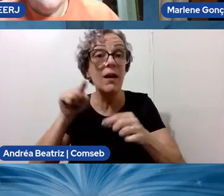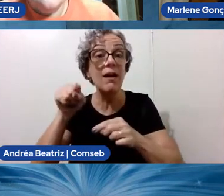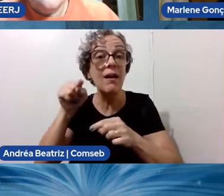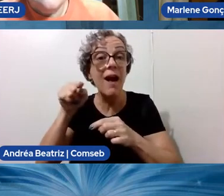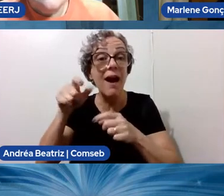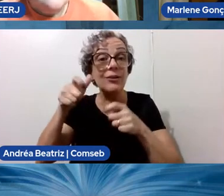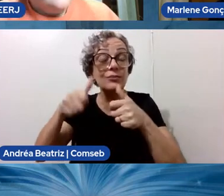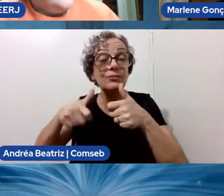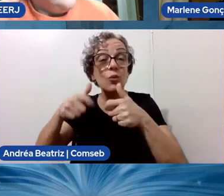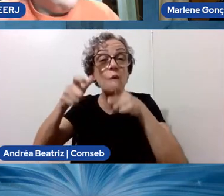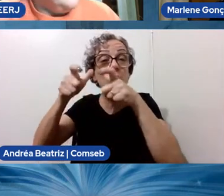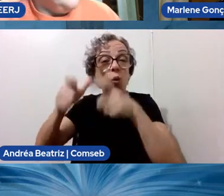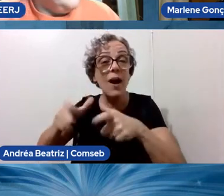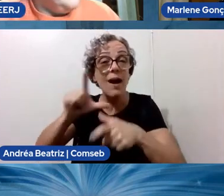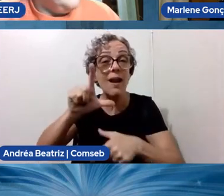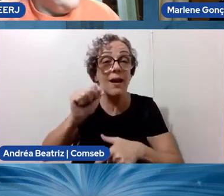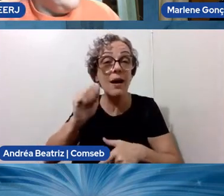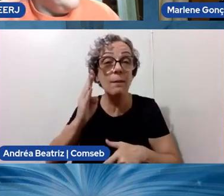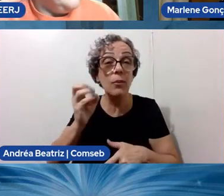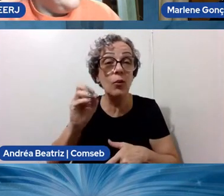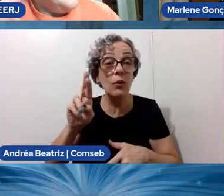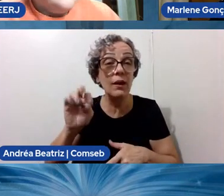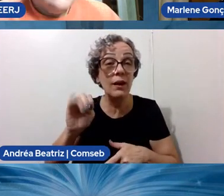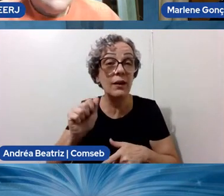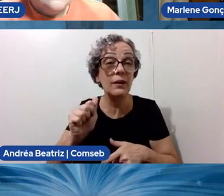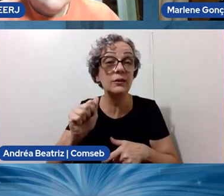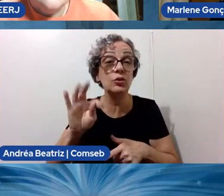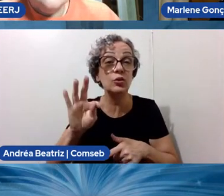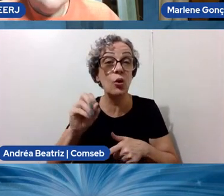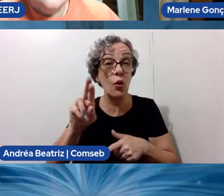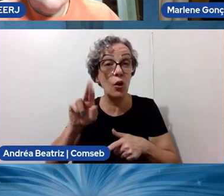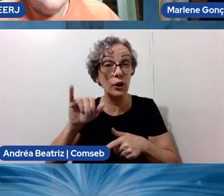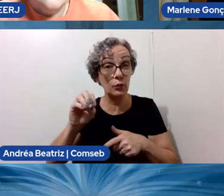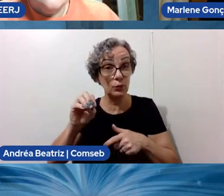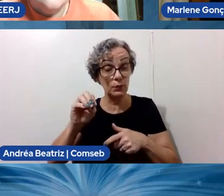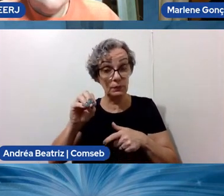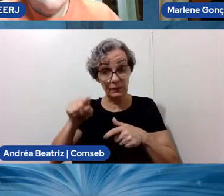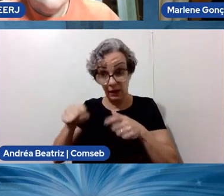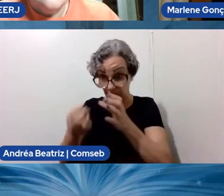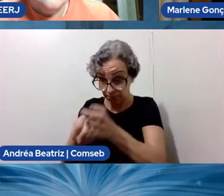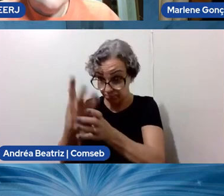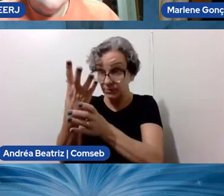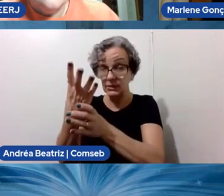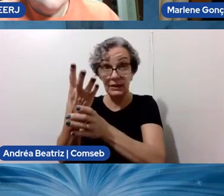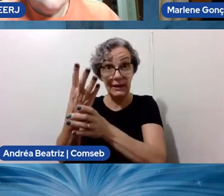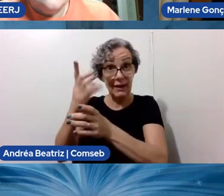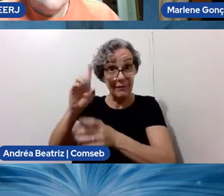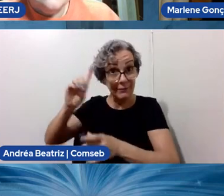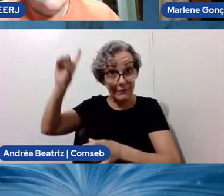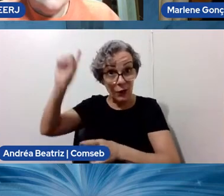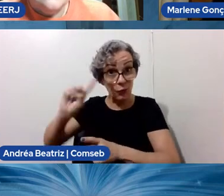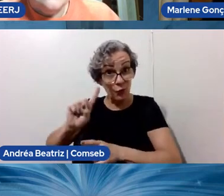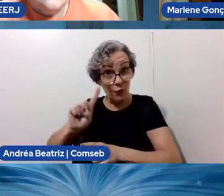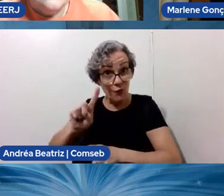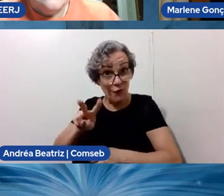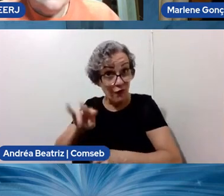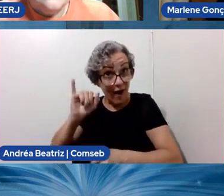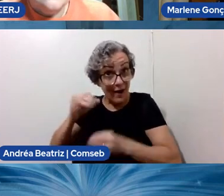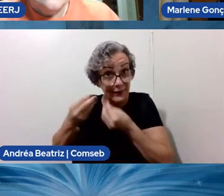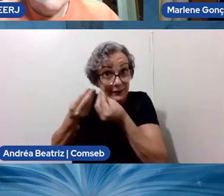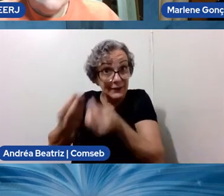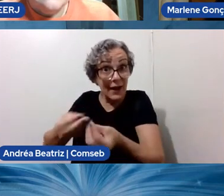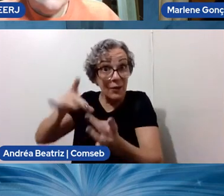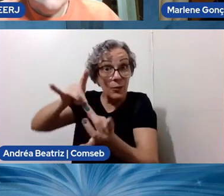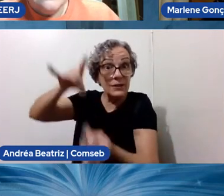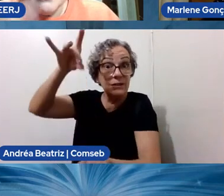que Deus não vai colocar um espírito junto? No momento da fecundação, o espírito vai se unir àquela